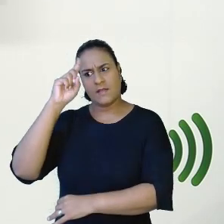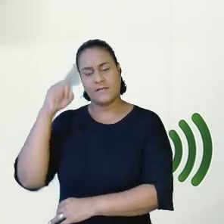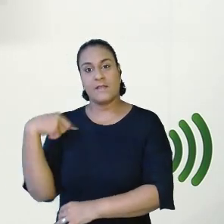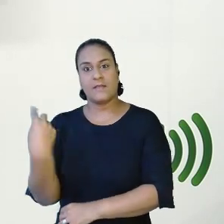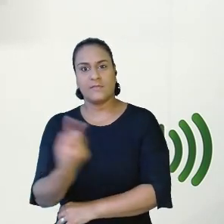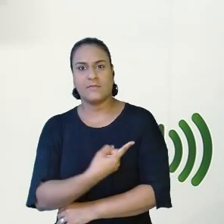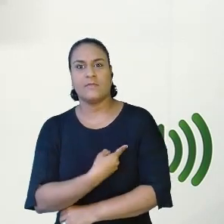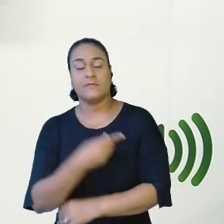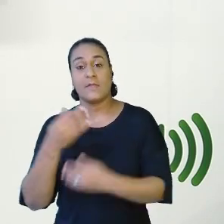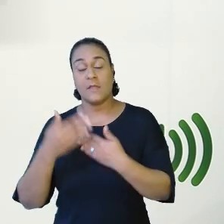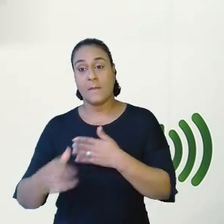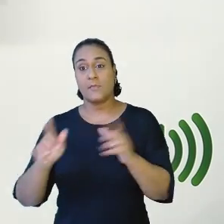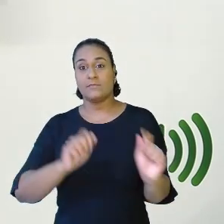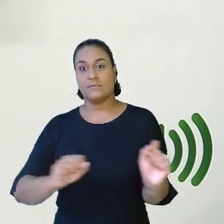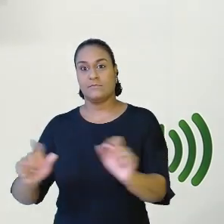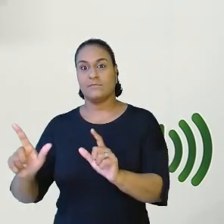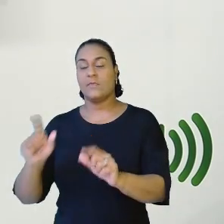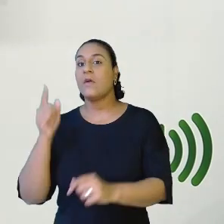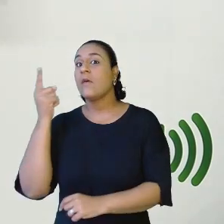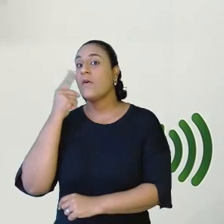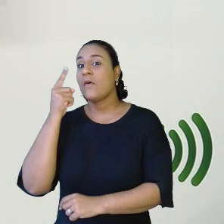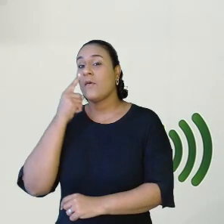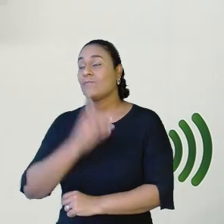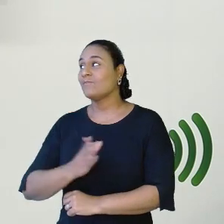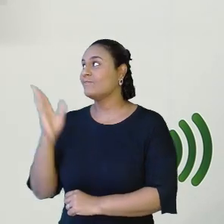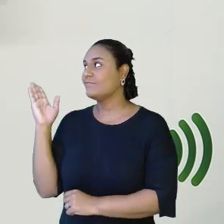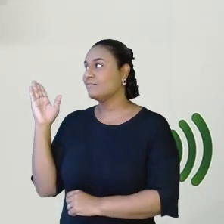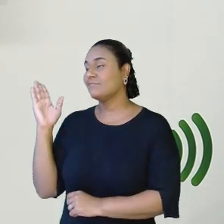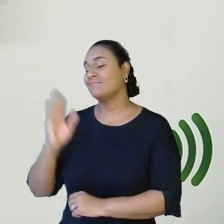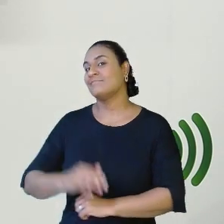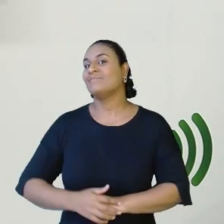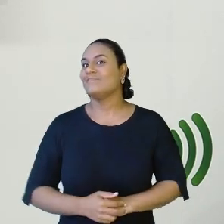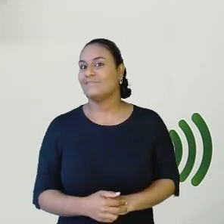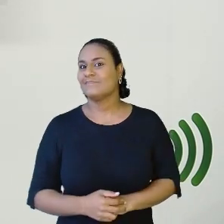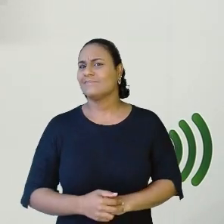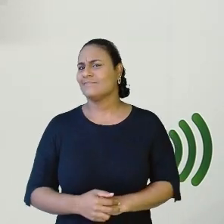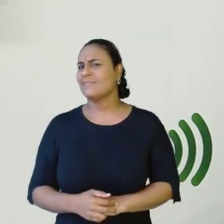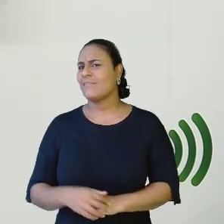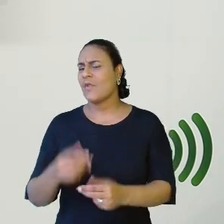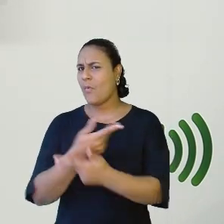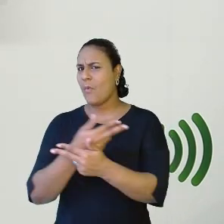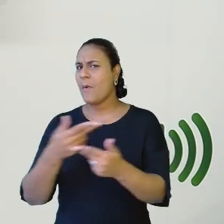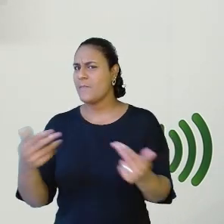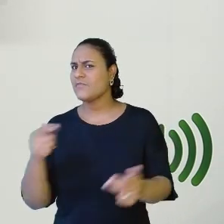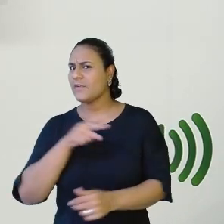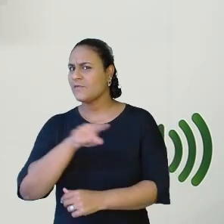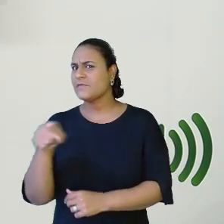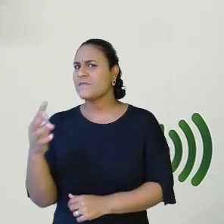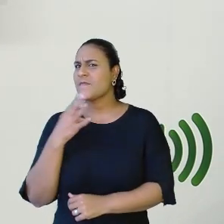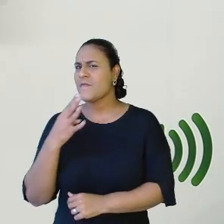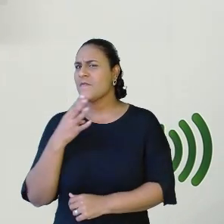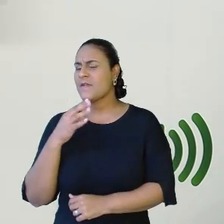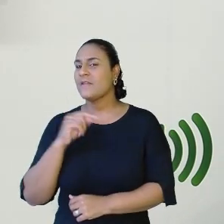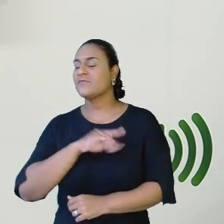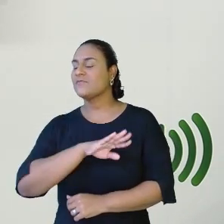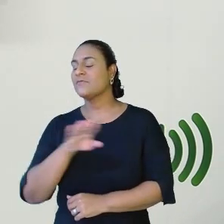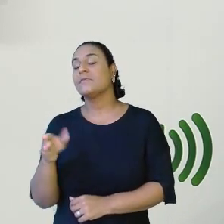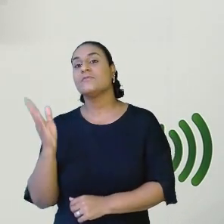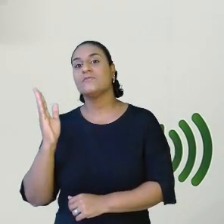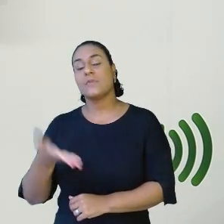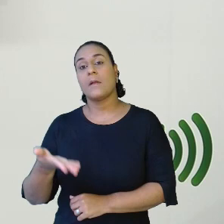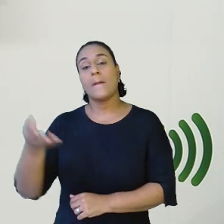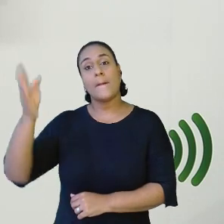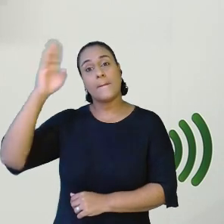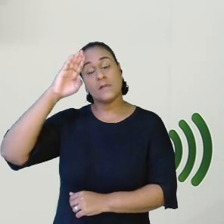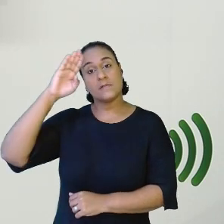Na próxima tela, vocês estarão vendo aí um objeto que vocês já conhecem, principalmente, inclusive,